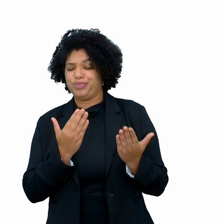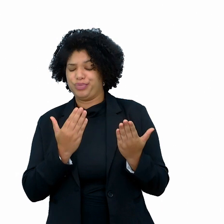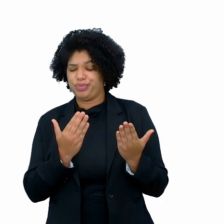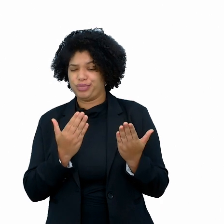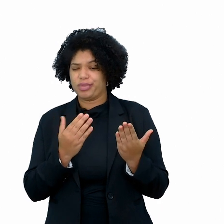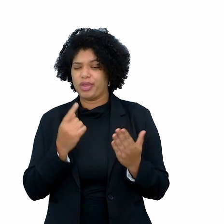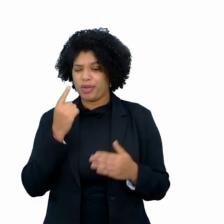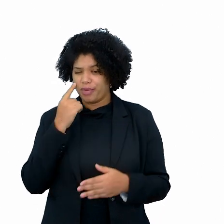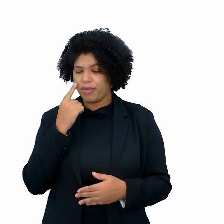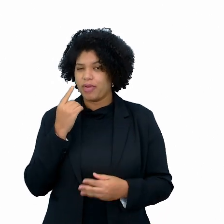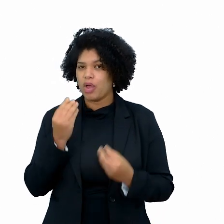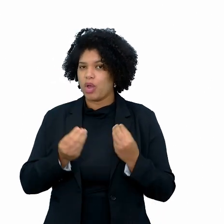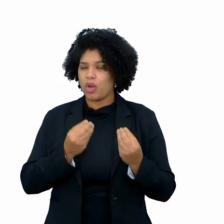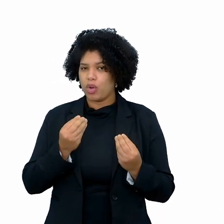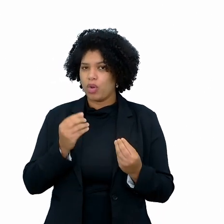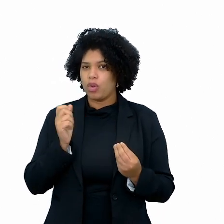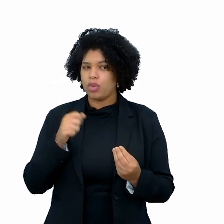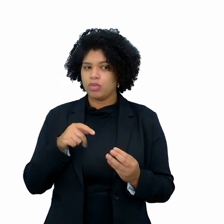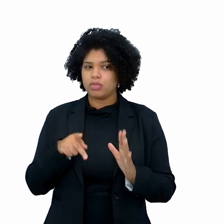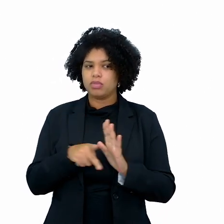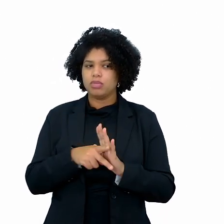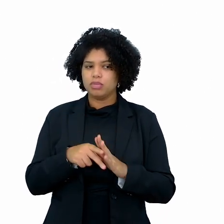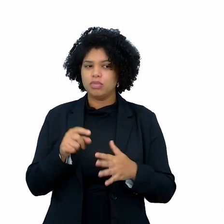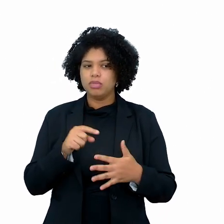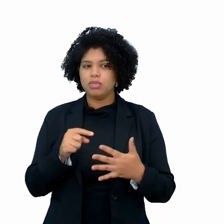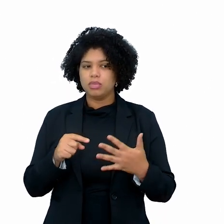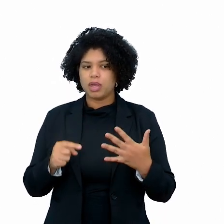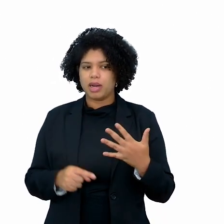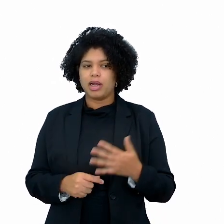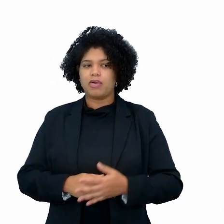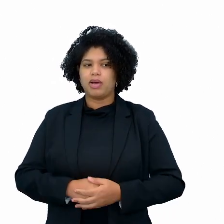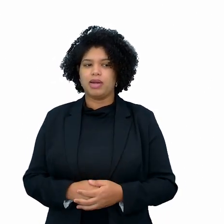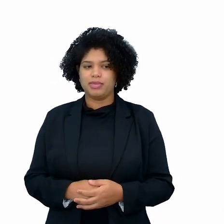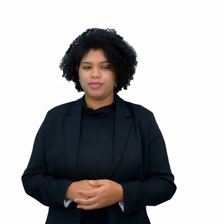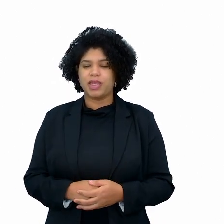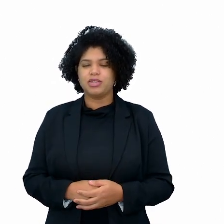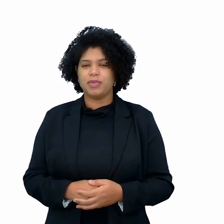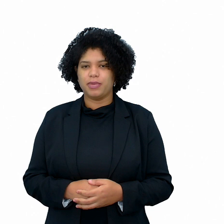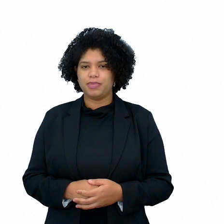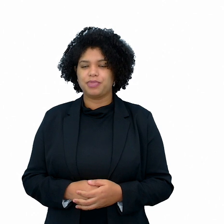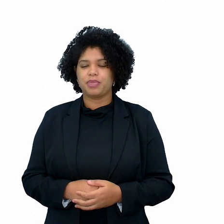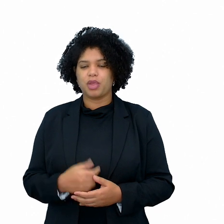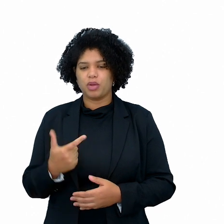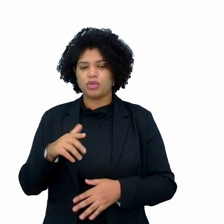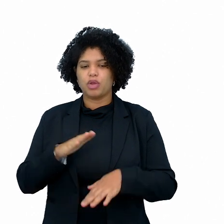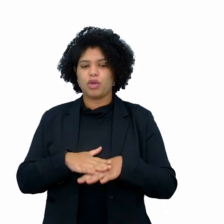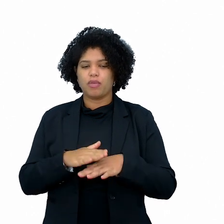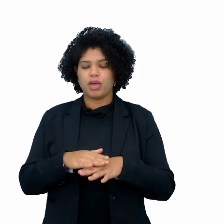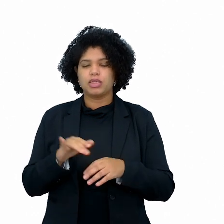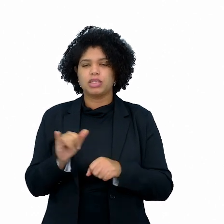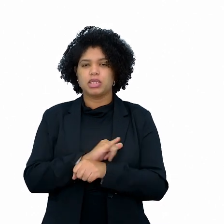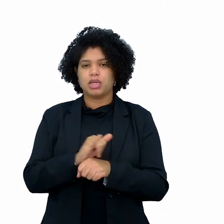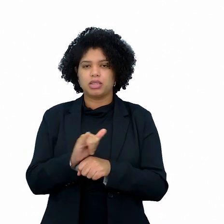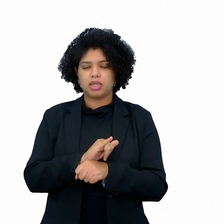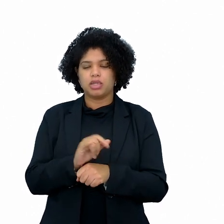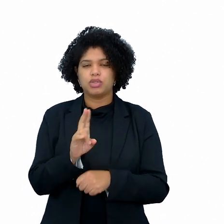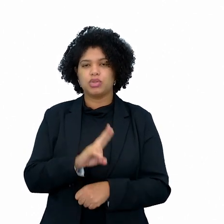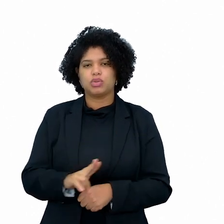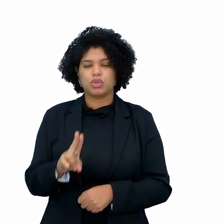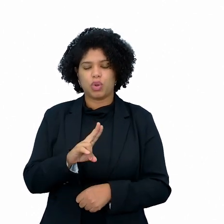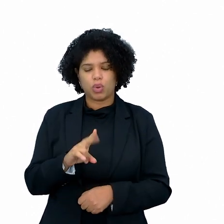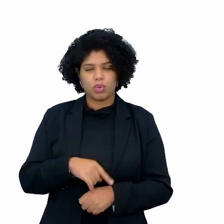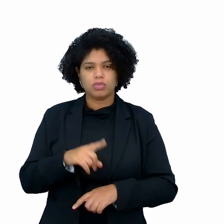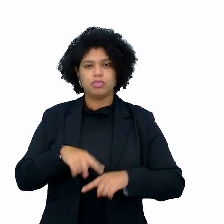vou comprar para criticar. E aí, o que eu me deparei? Várias técnicas utilizadas lá eram